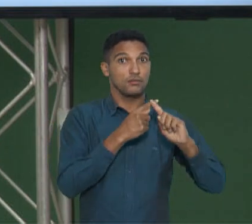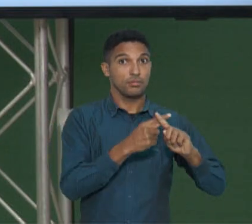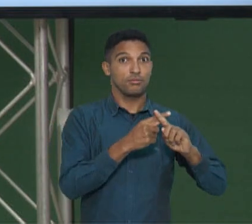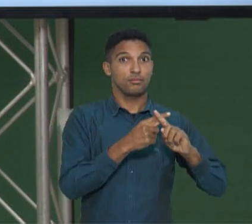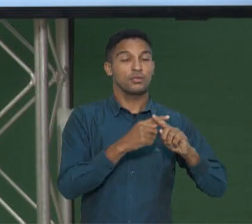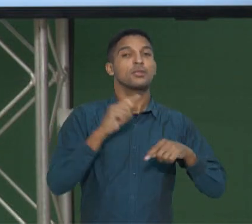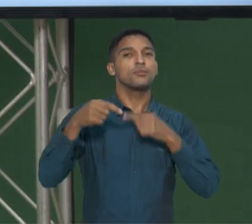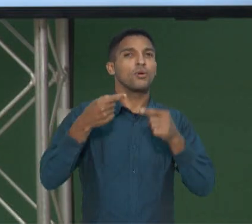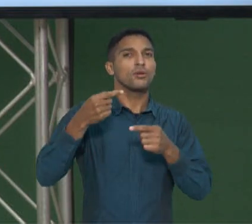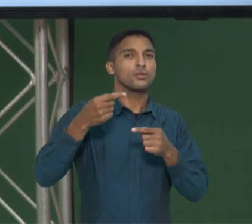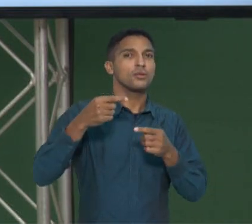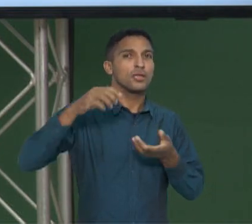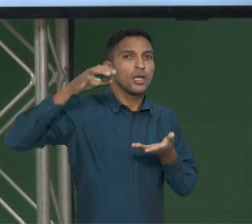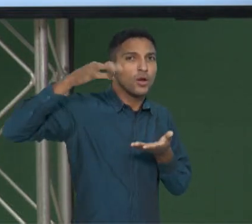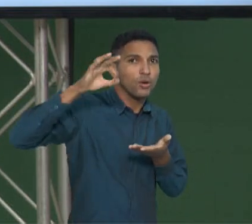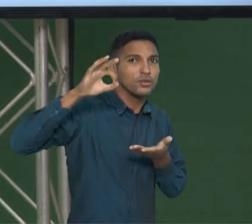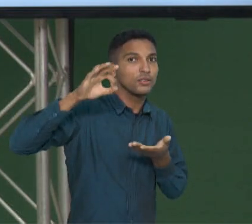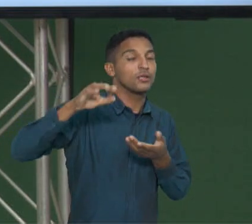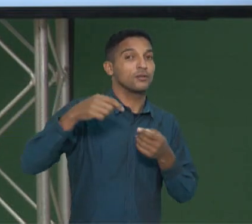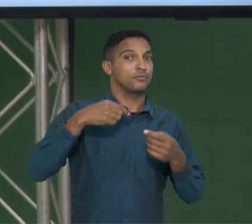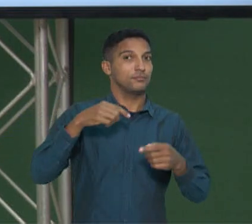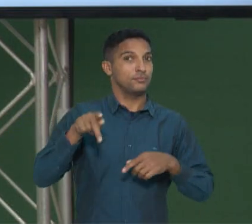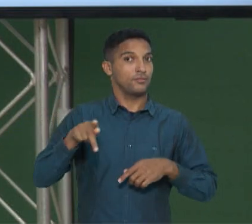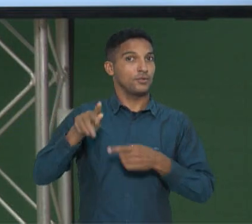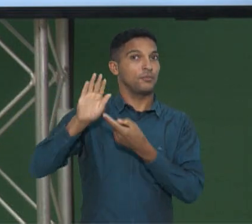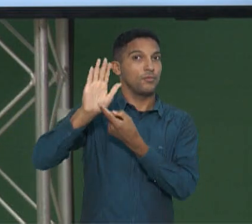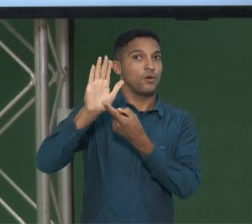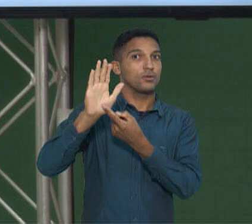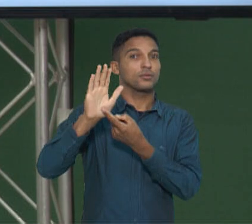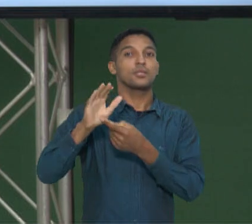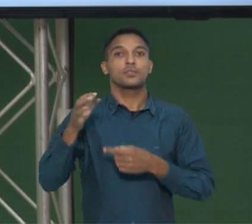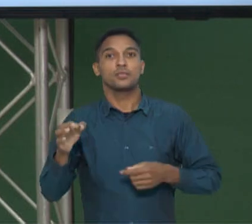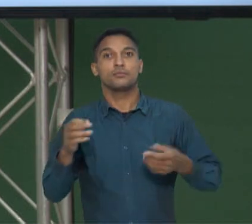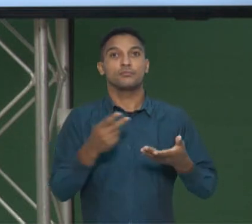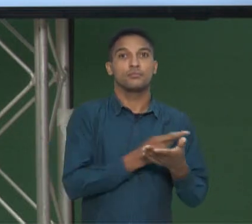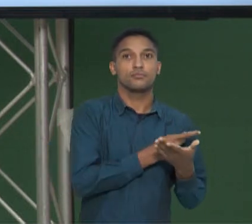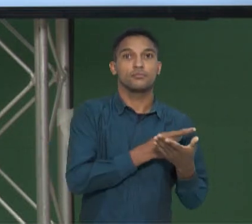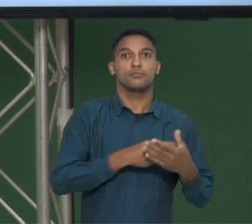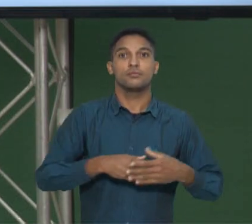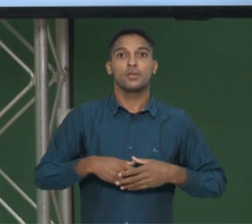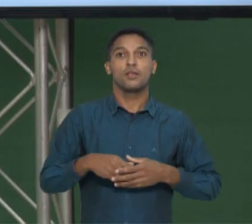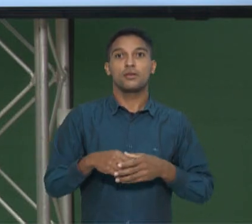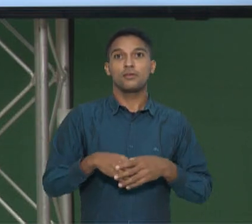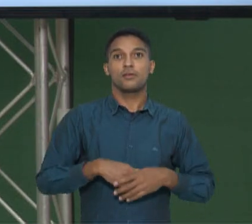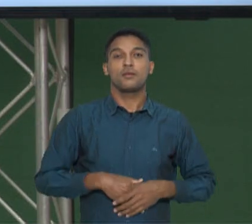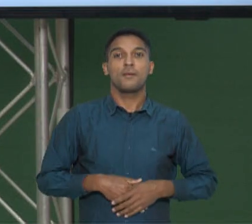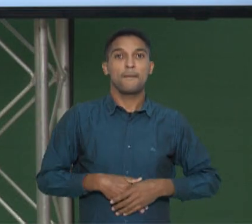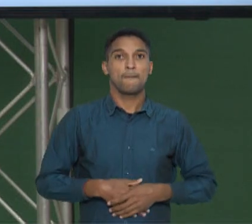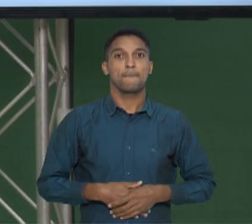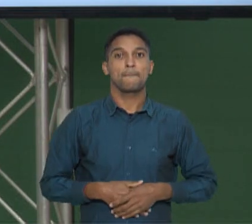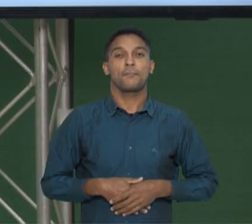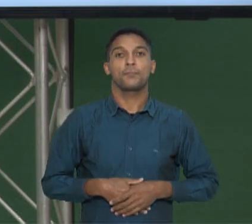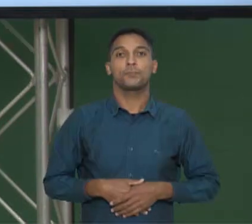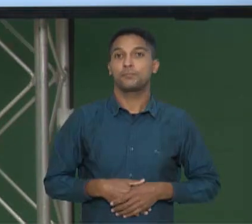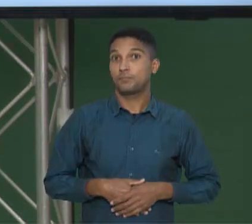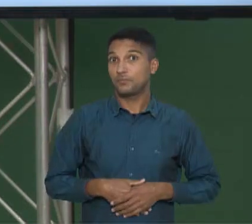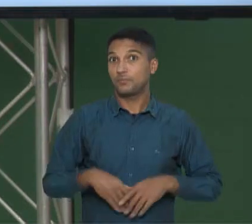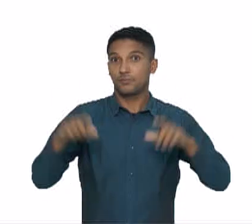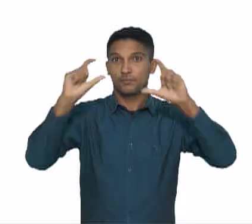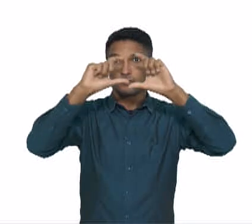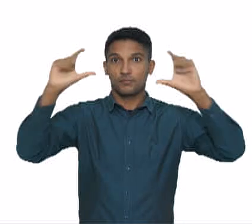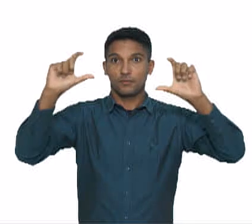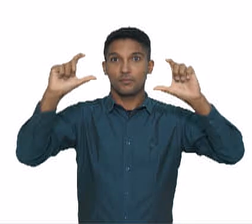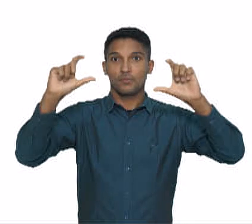de corrigir, a gente aponta aqui quais são as corretas e quais são as falsas, Então, quais são as